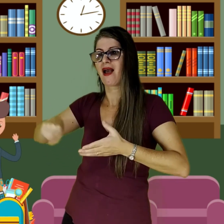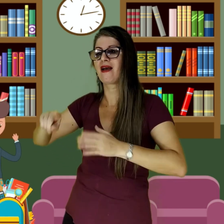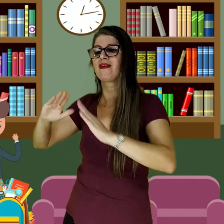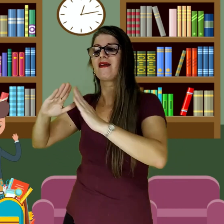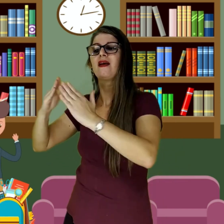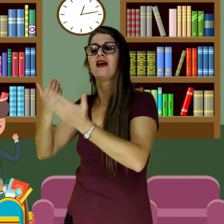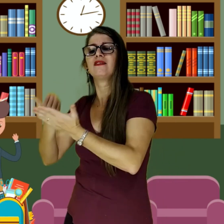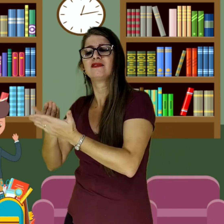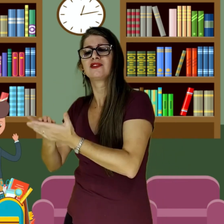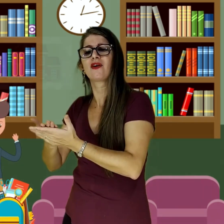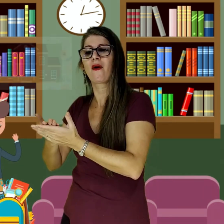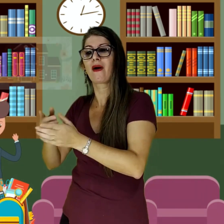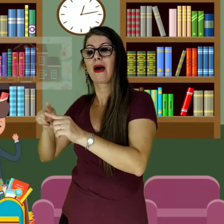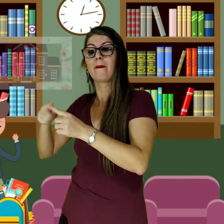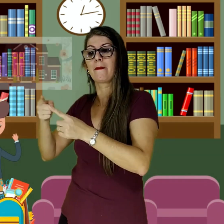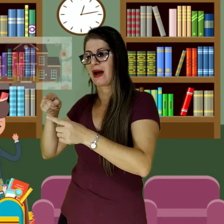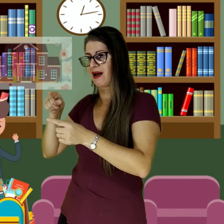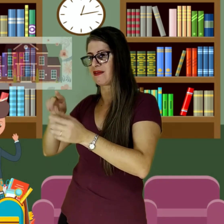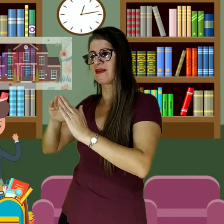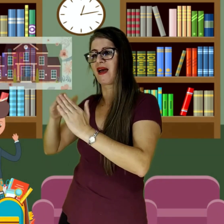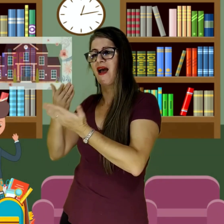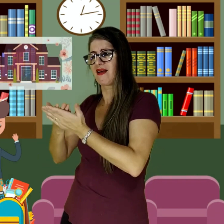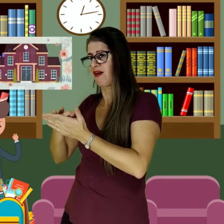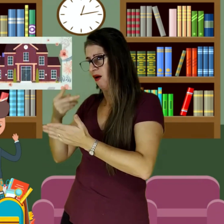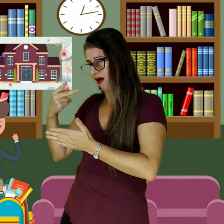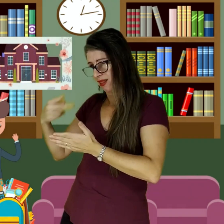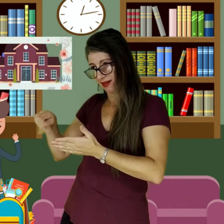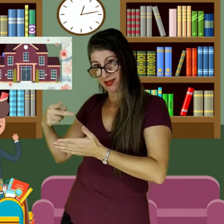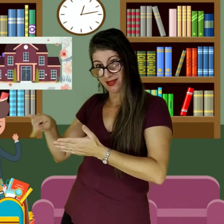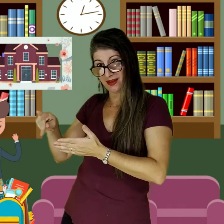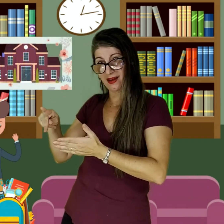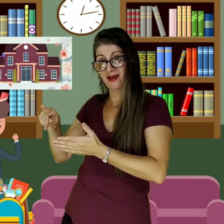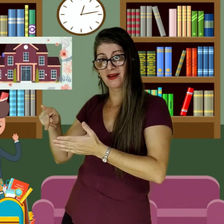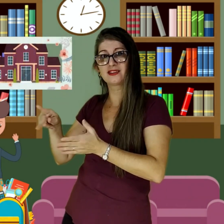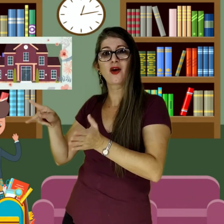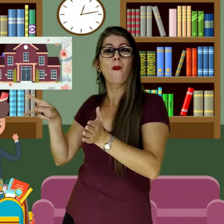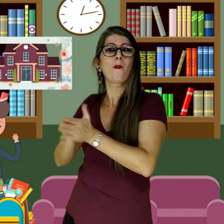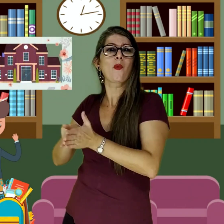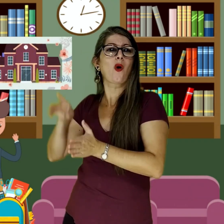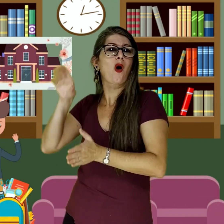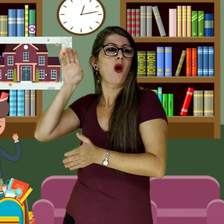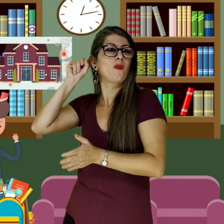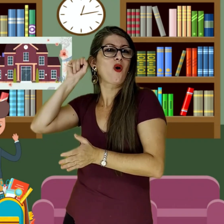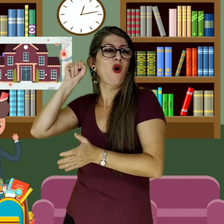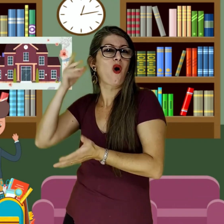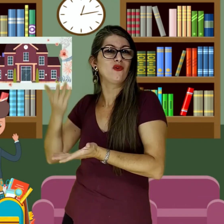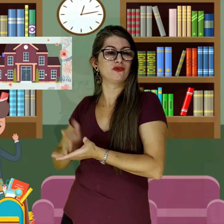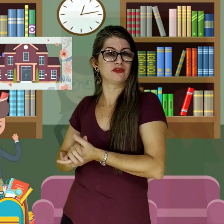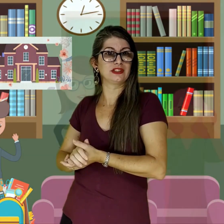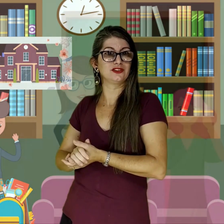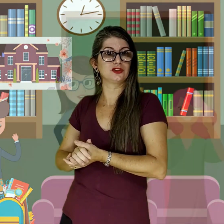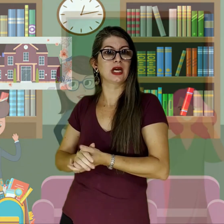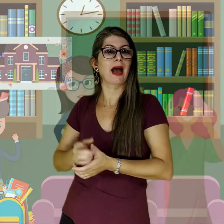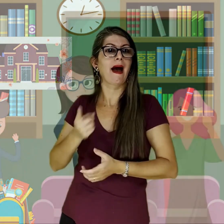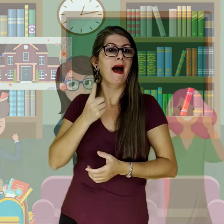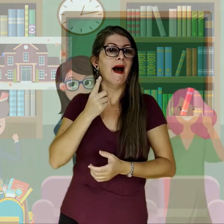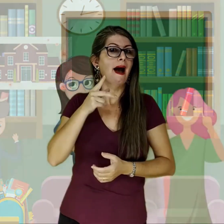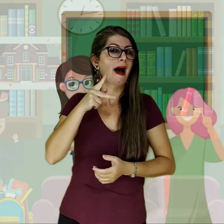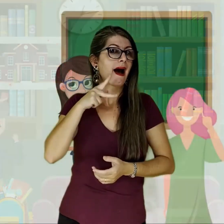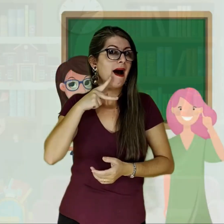deles, porque eles também vão para a escola, mas a escola deles é própria para